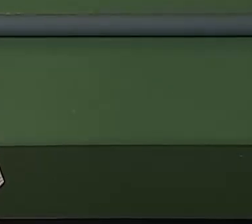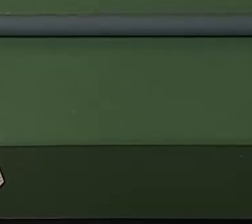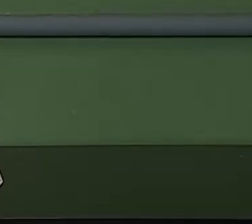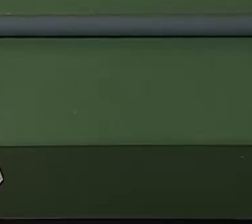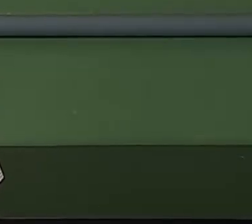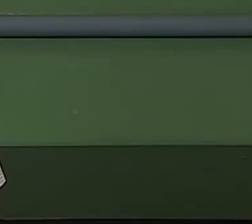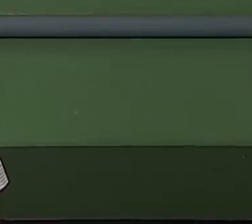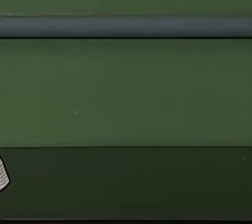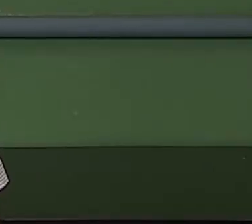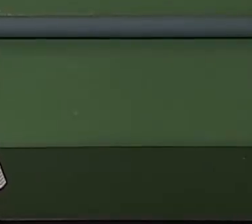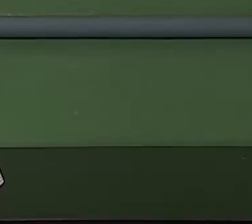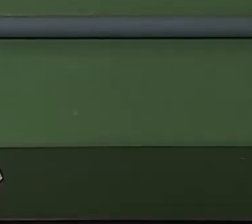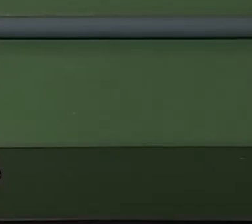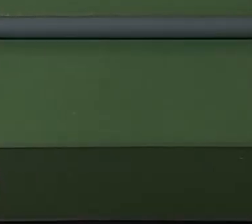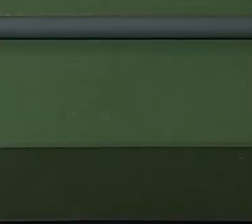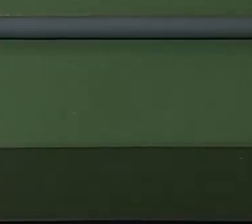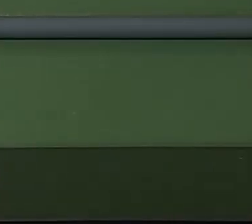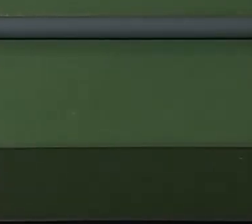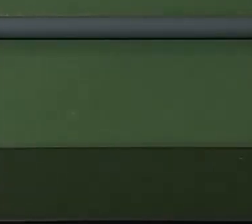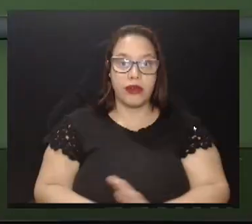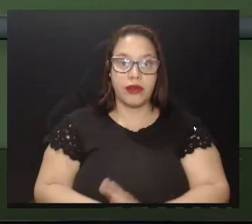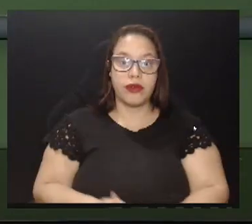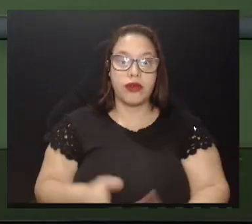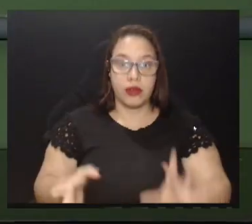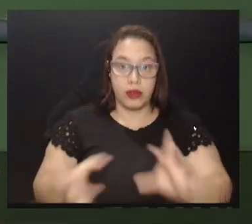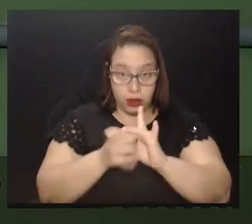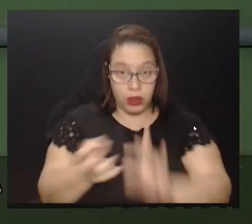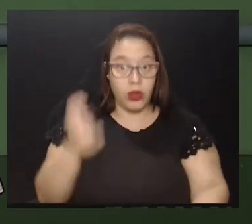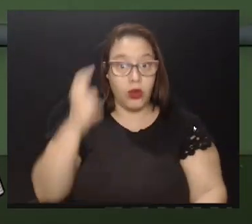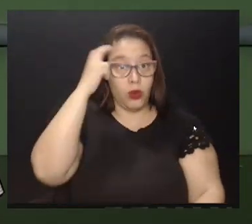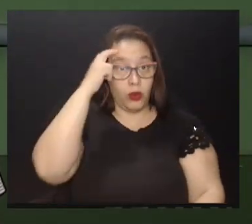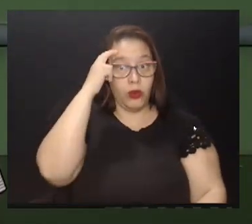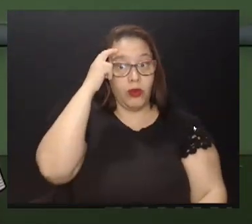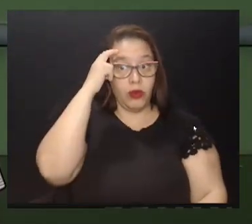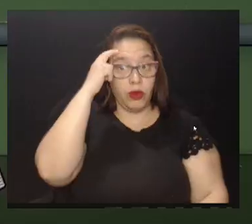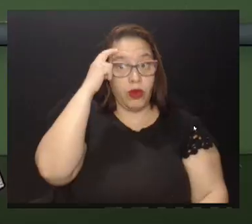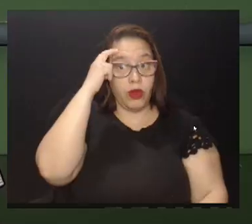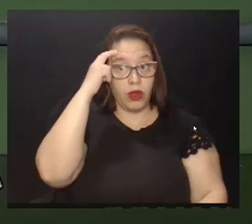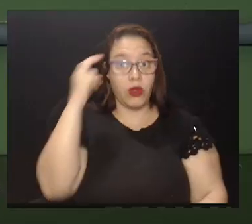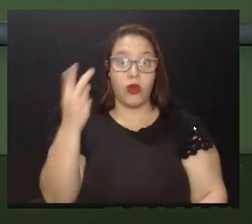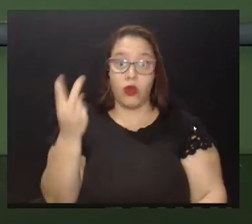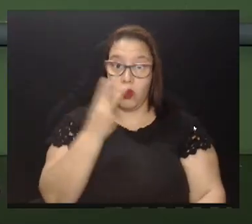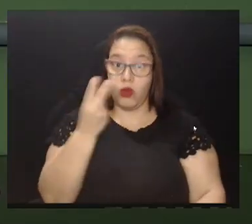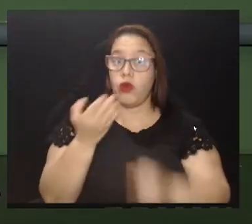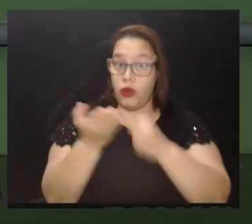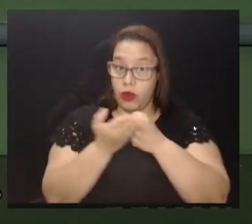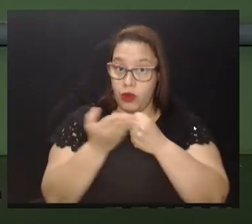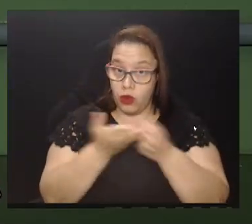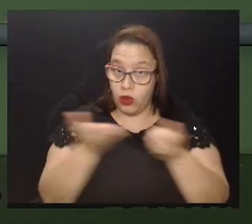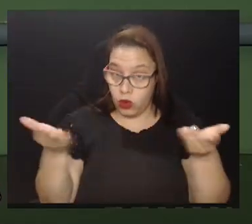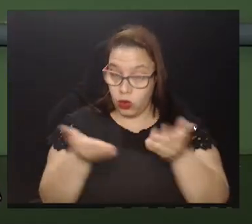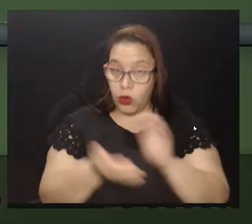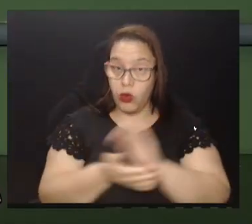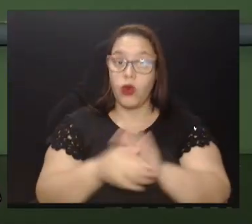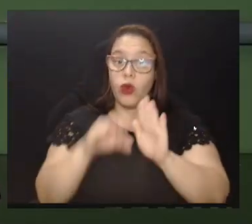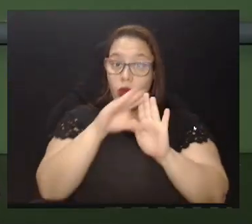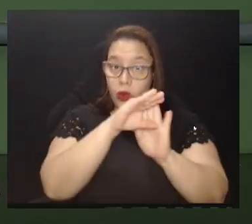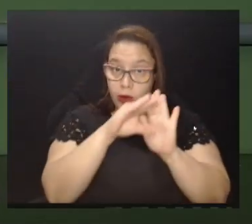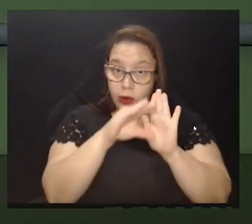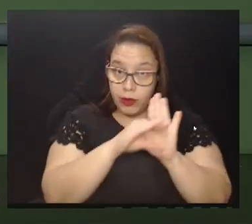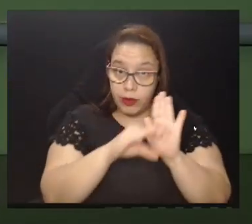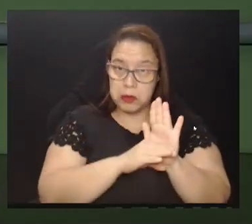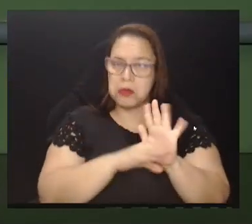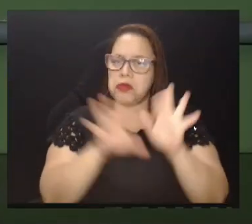Vamos lá, pessoal, Conexão Cultural, a gente está no segundo bloco, hoje um programa para lá de especial, né,